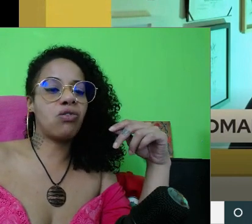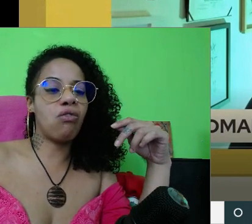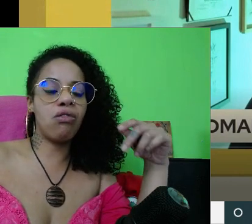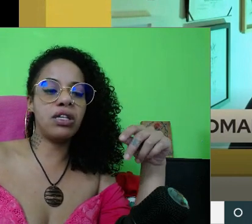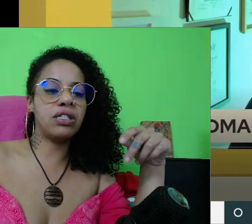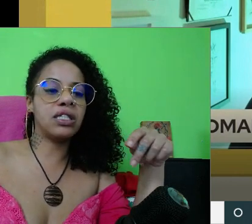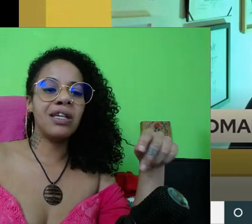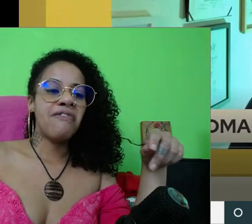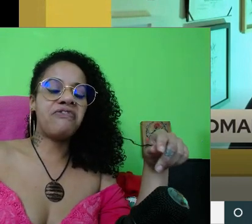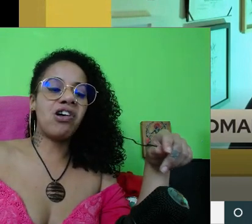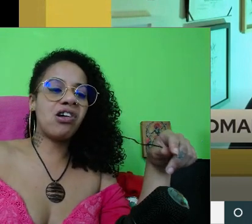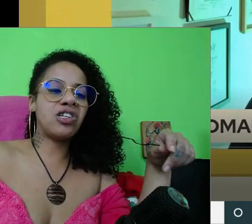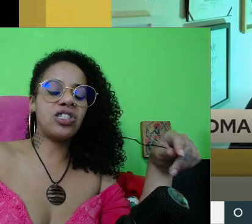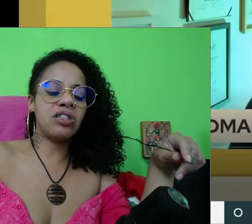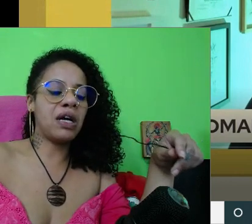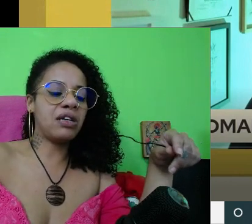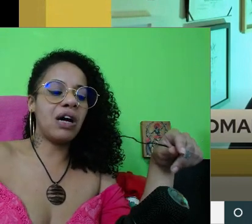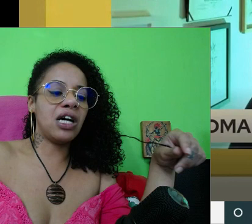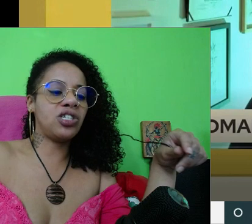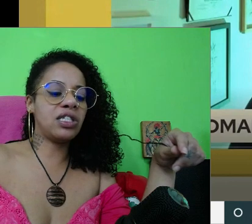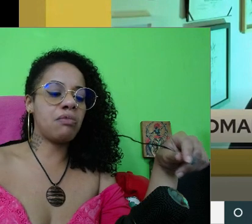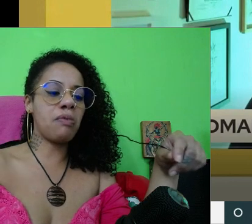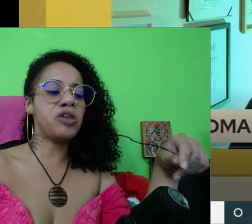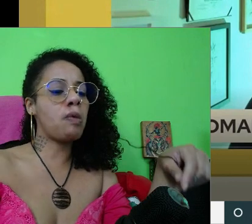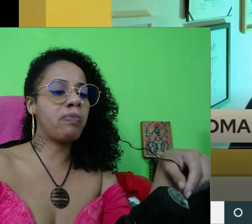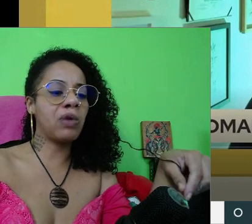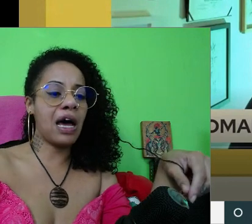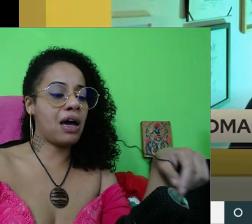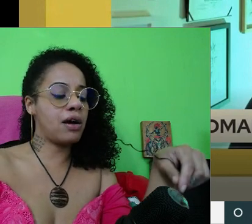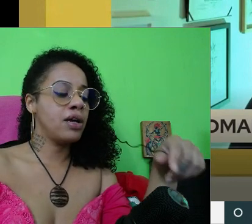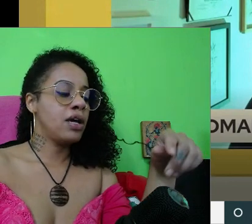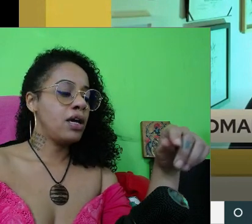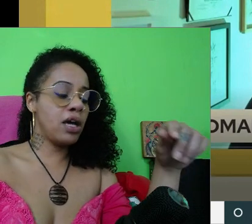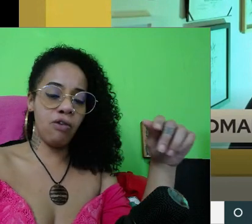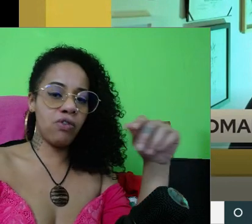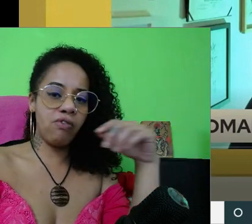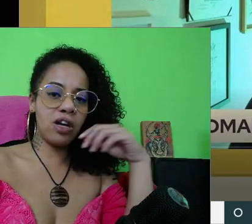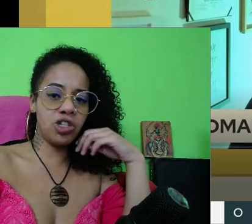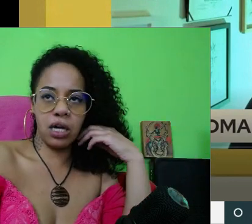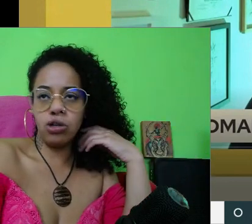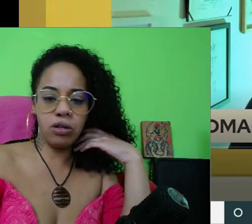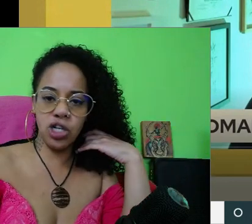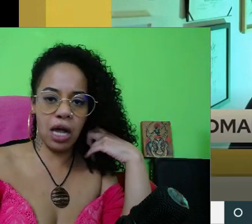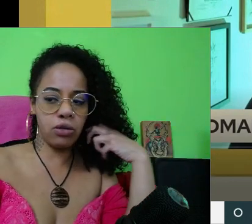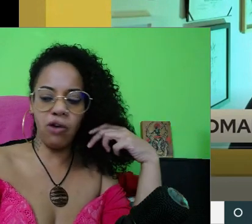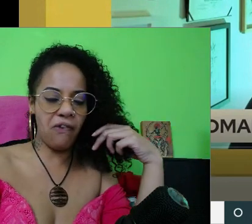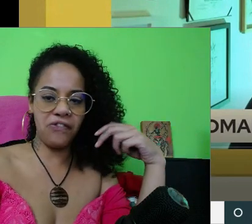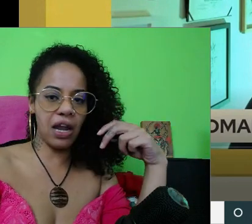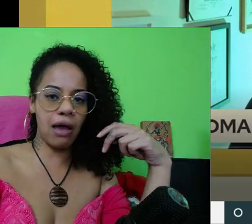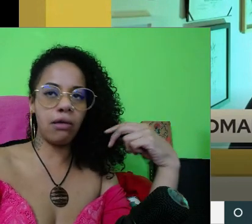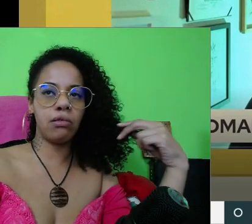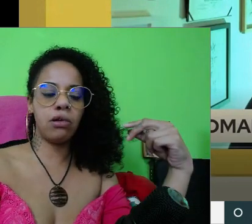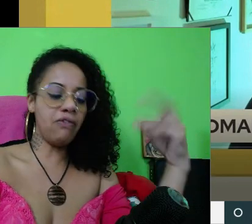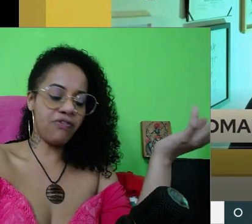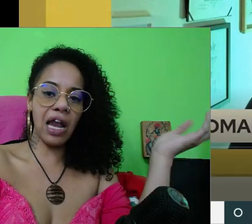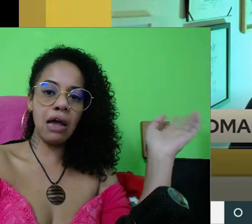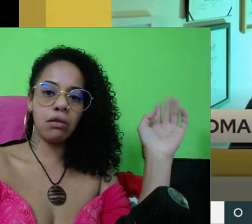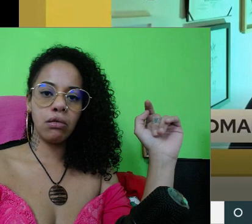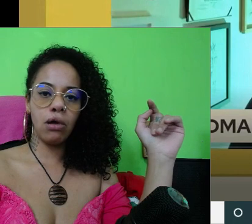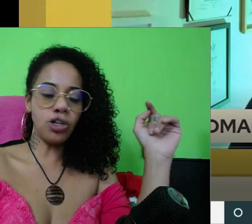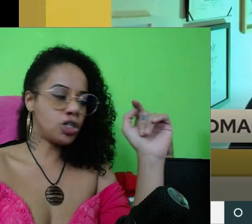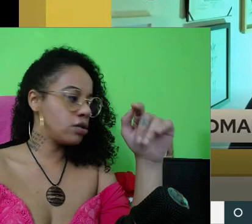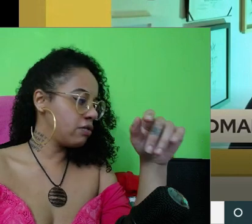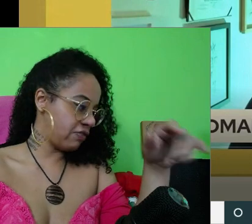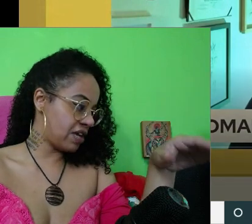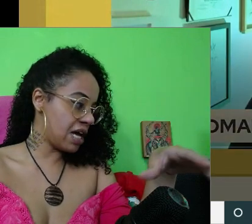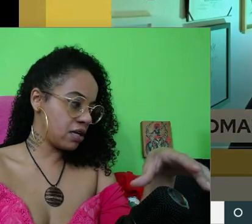das coisas foge de uma linguagem extremamente Popular eu vou achar chato eu vou falar eu vou